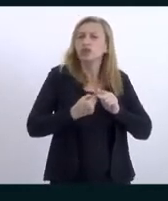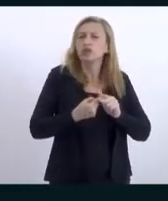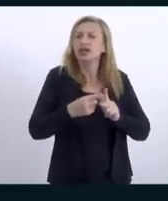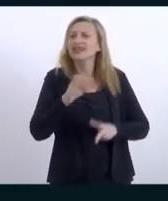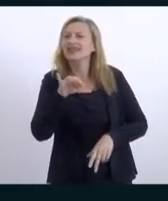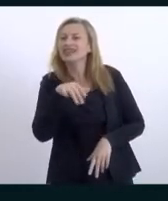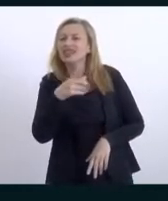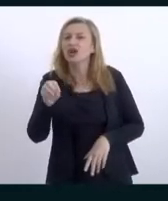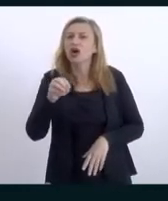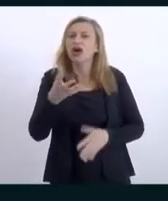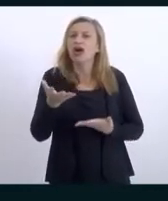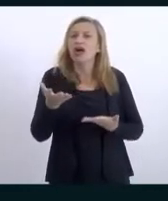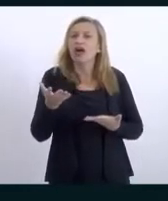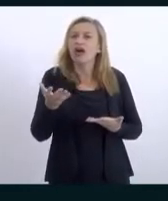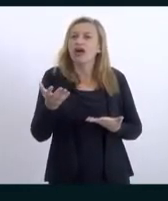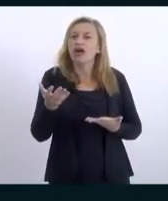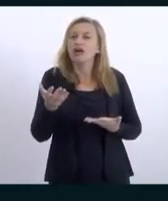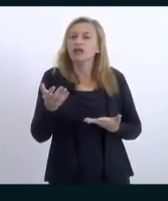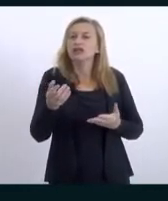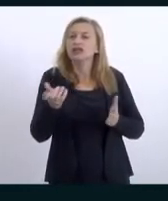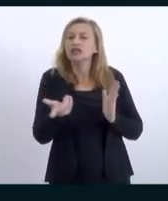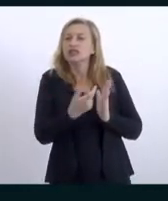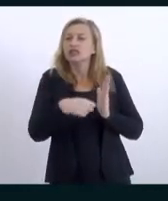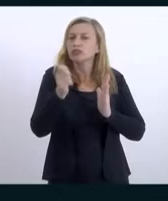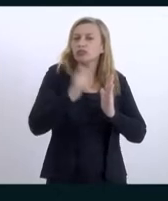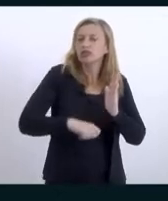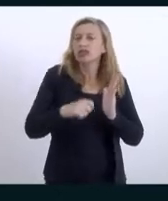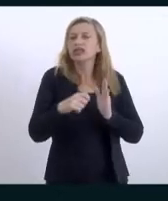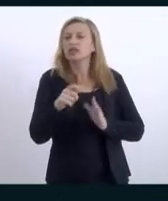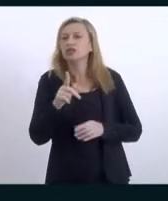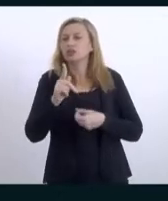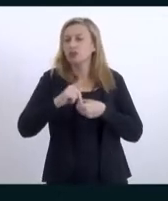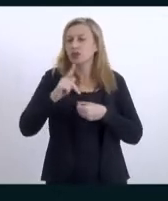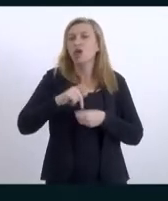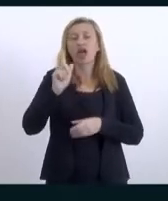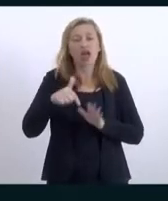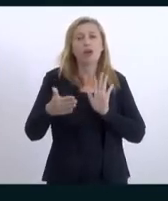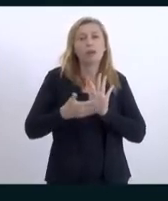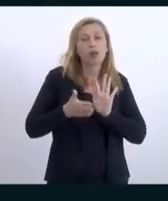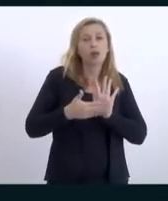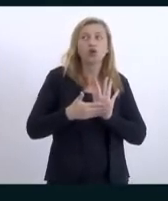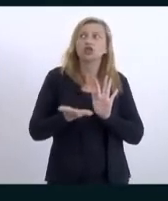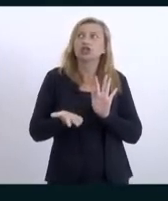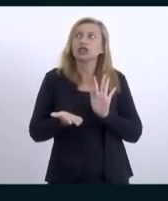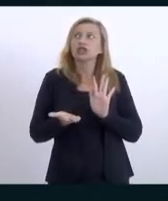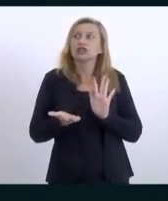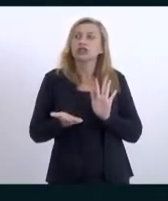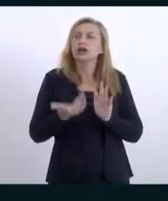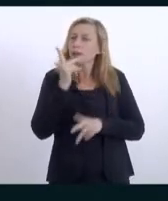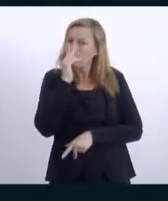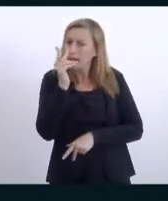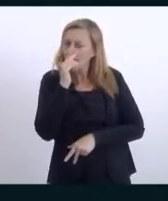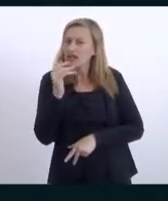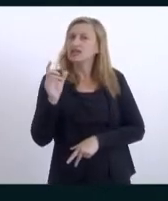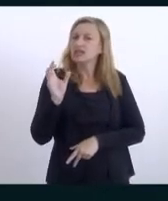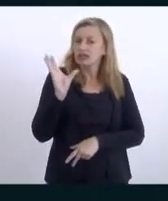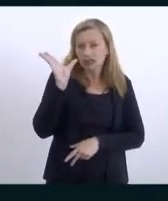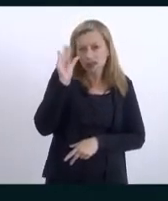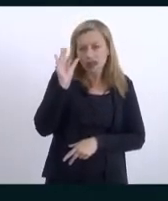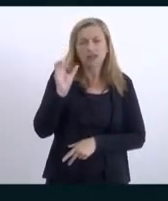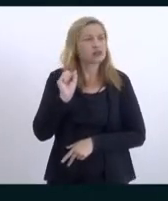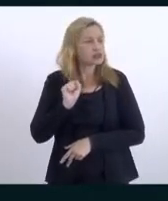taxação, a tributação do petróleo, que é uma proposta que nos parece muito